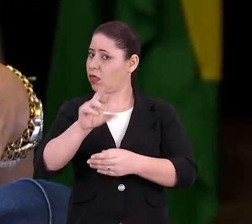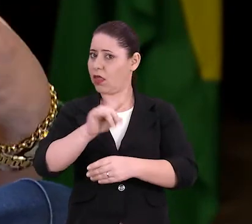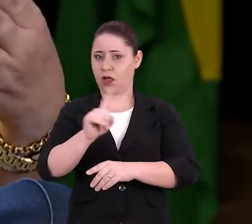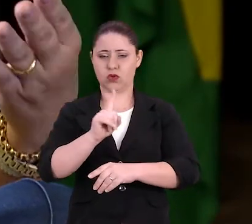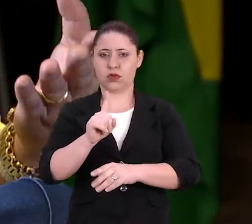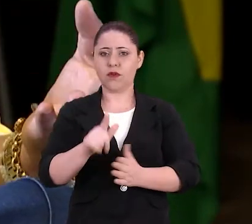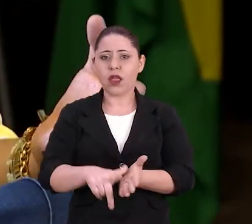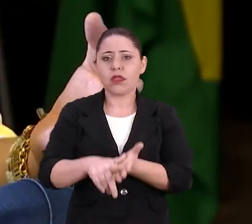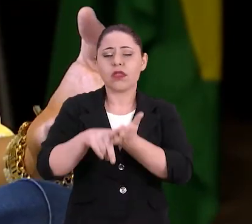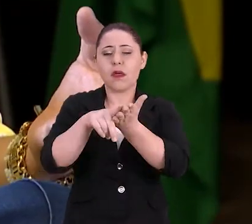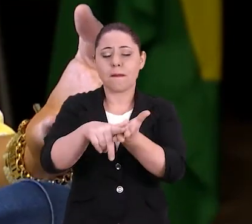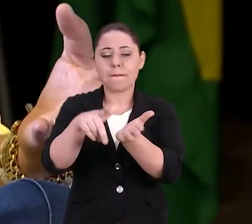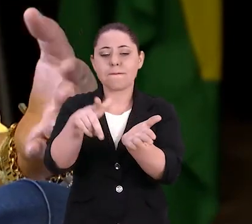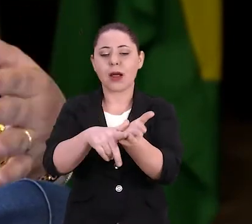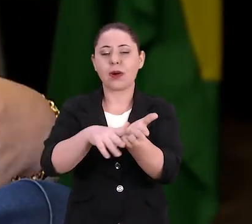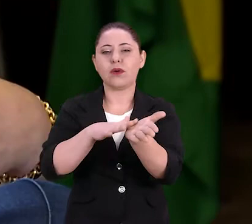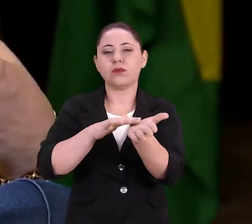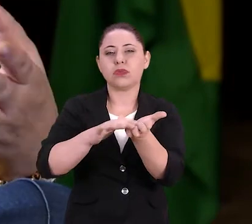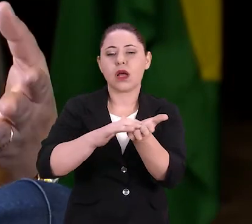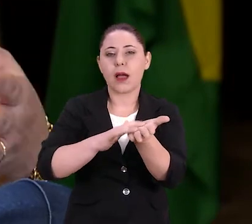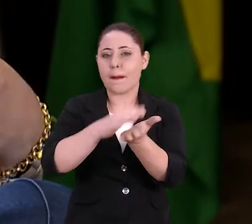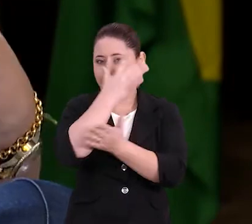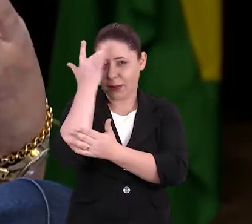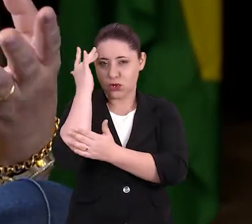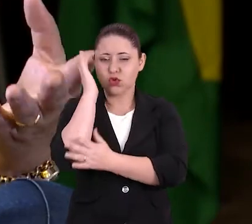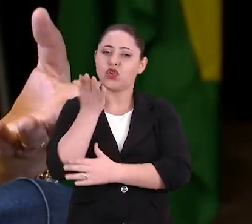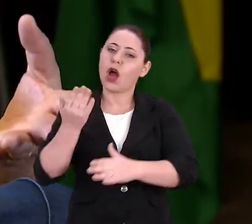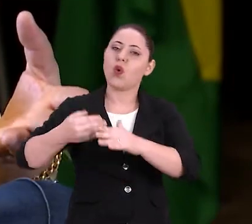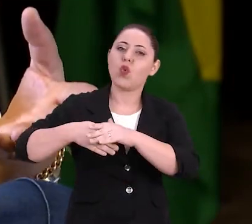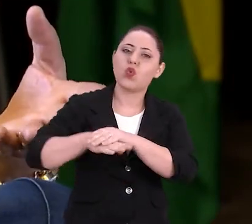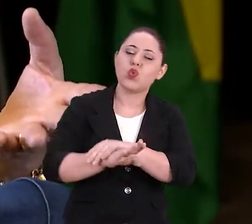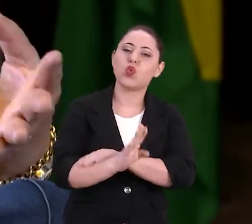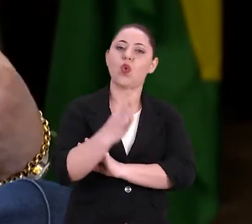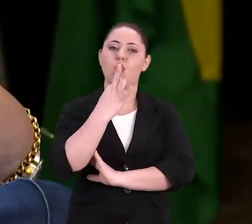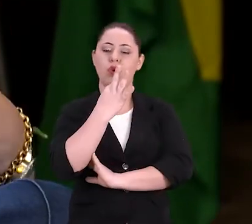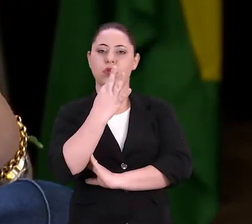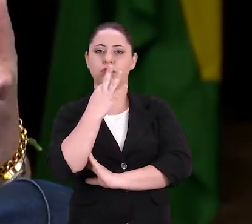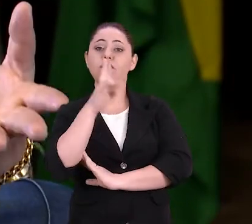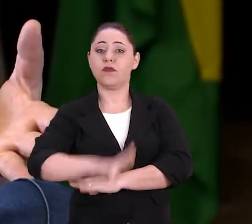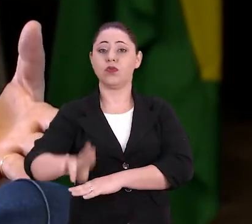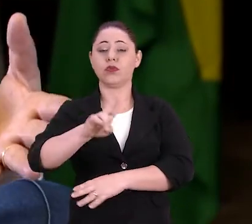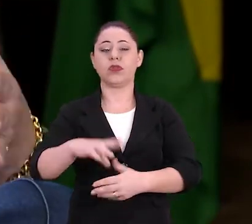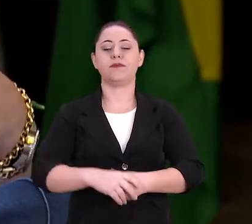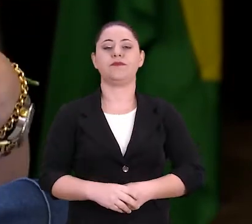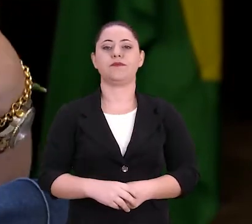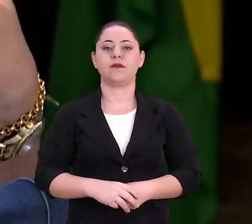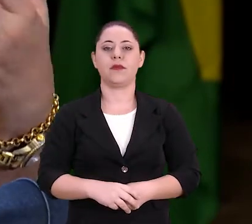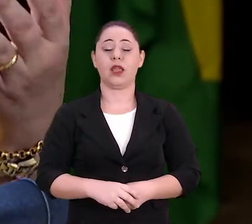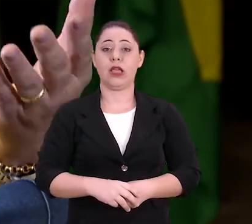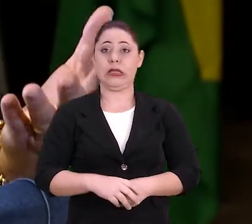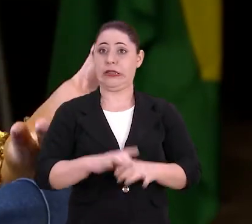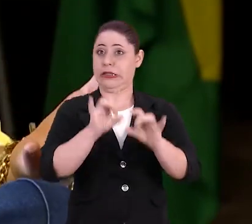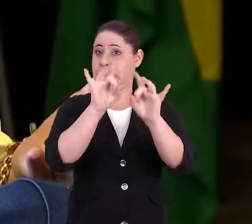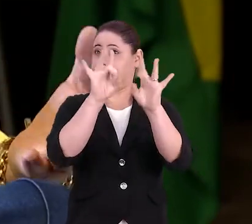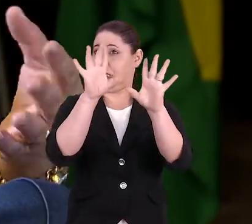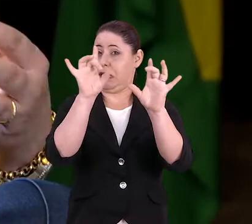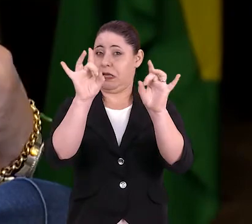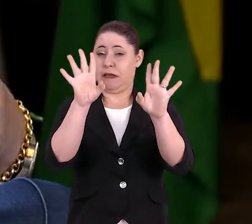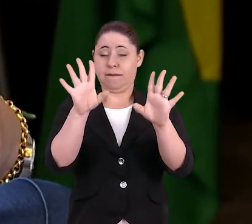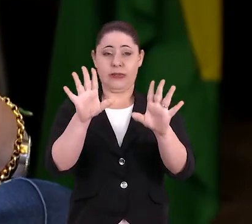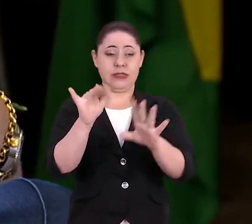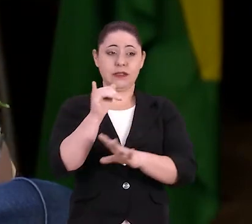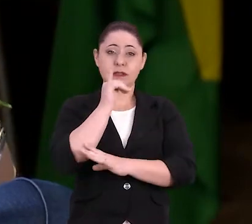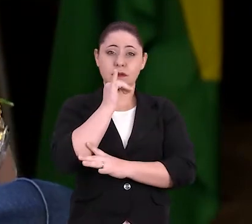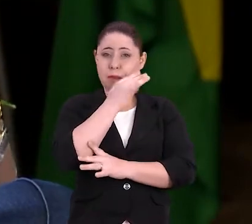auxiliar. Ele vai fornecer os instrumentos, né, que a maioria das pessoas já conhecem, né, e vão utilizar. Em casos excepcionais,